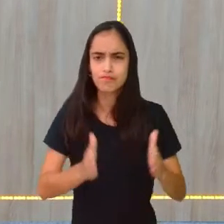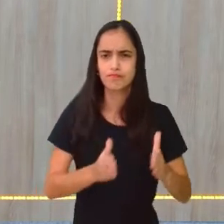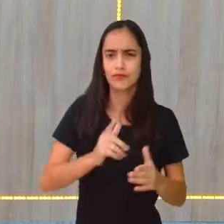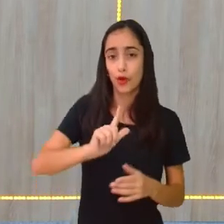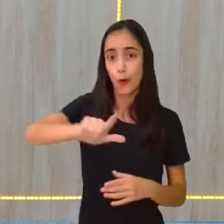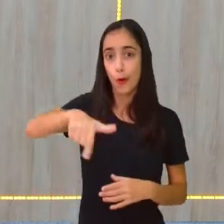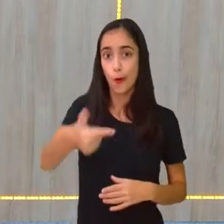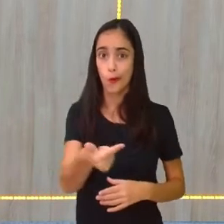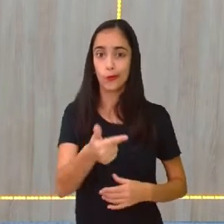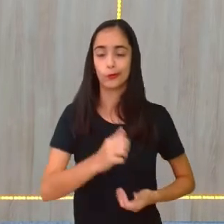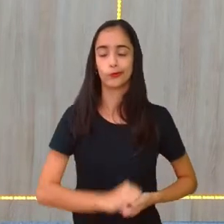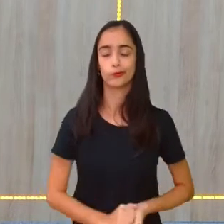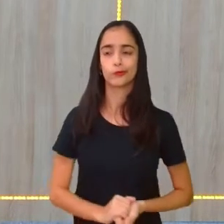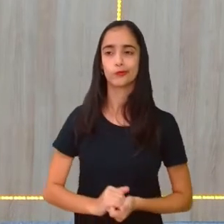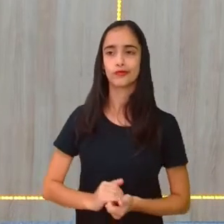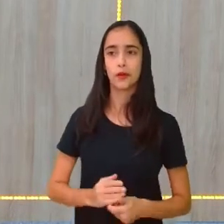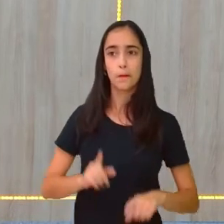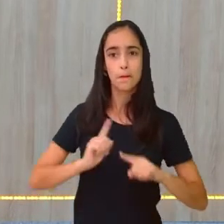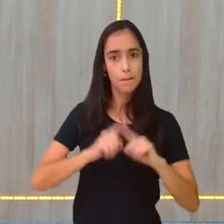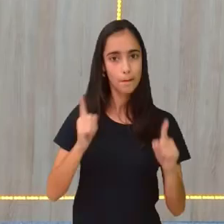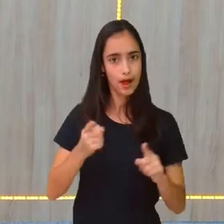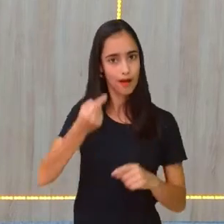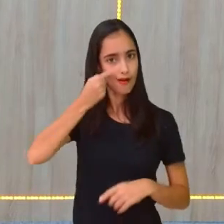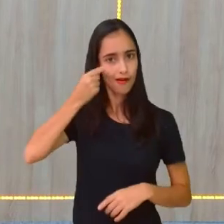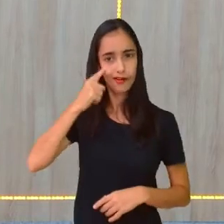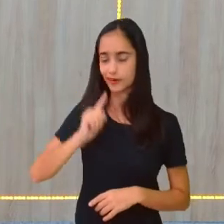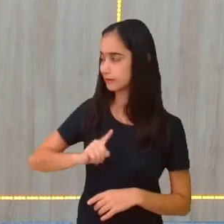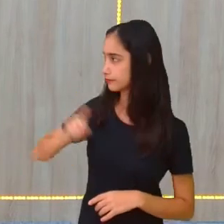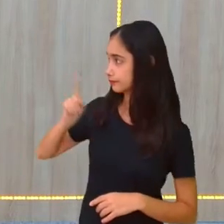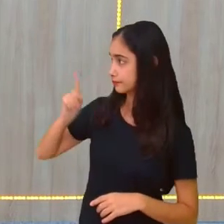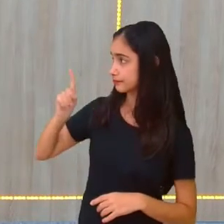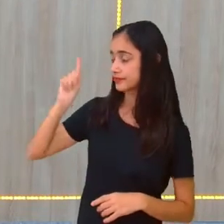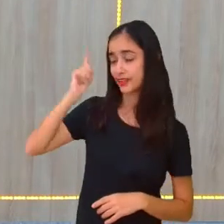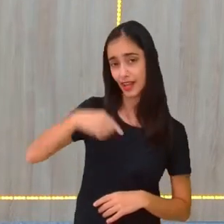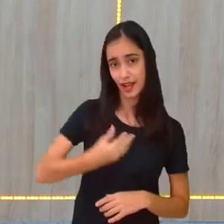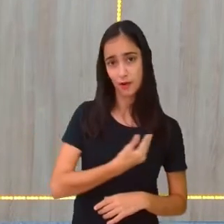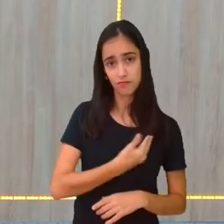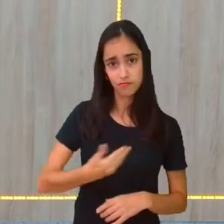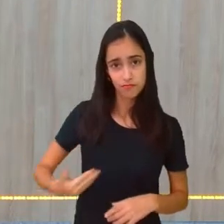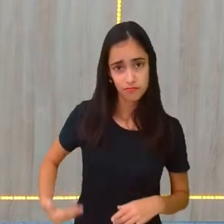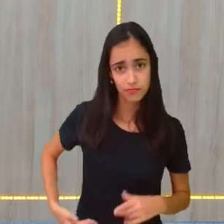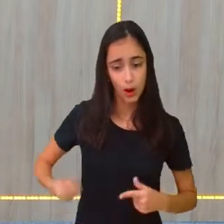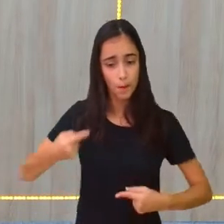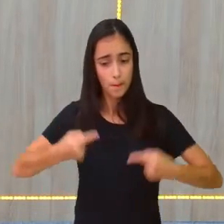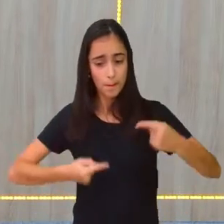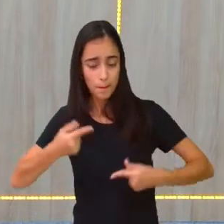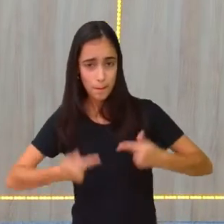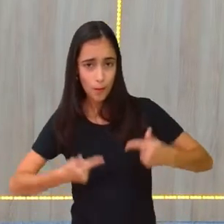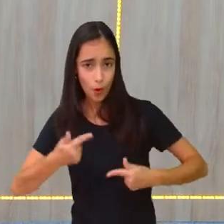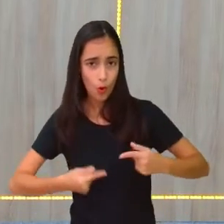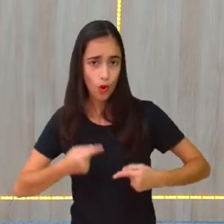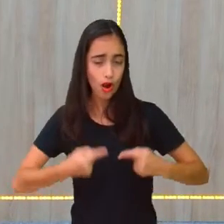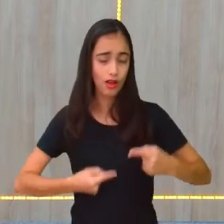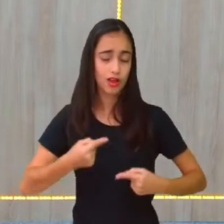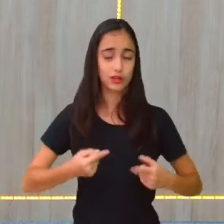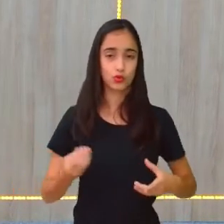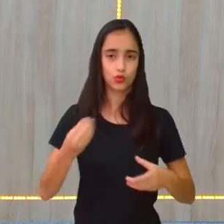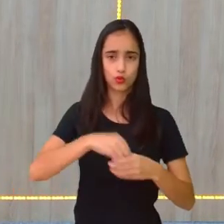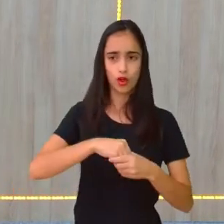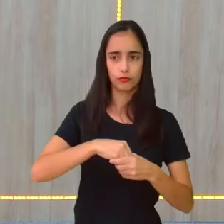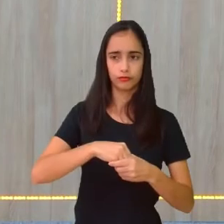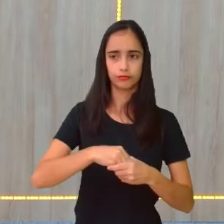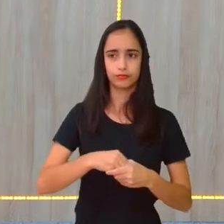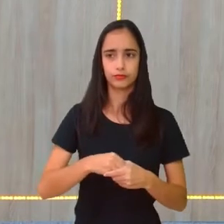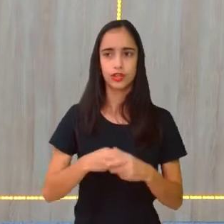veja, Péricles ele foi um político e orador, né, ateniense, que se juntou ali, ó, com personalidades destacadas da